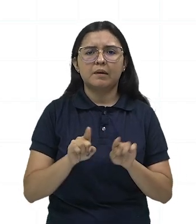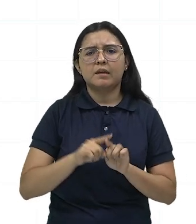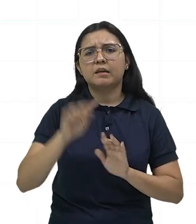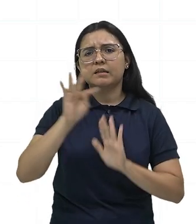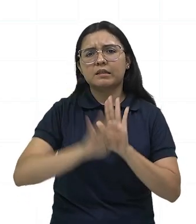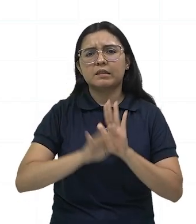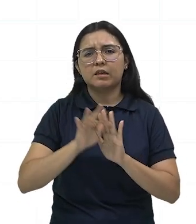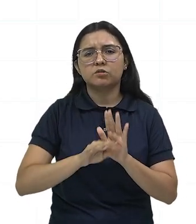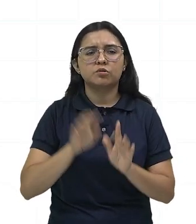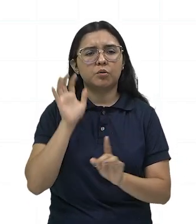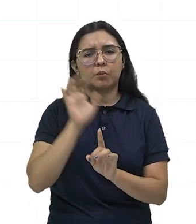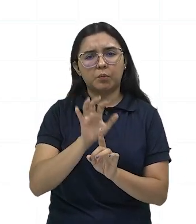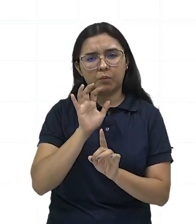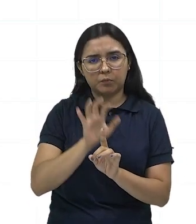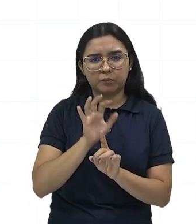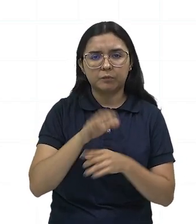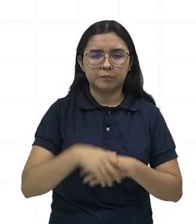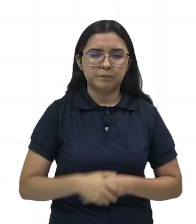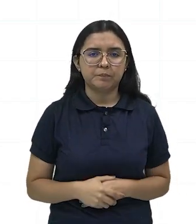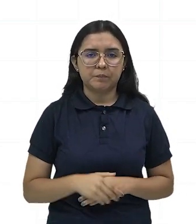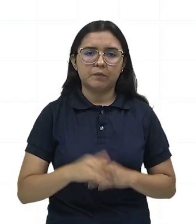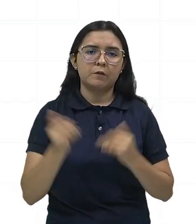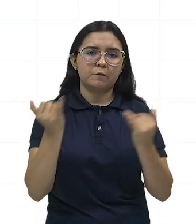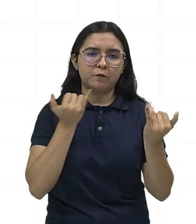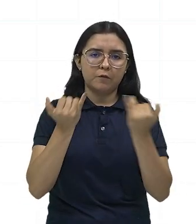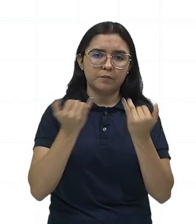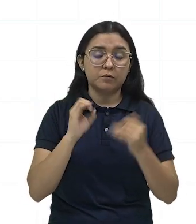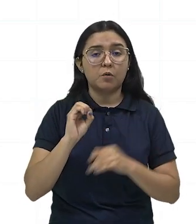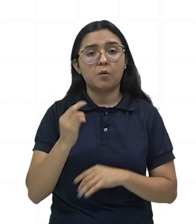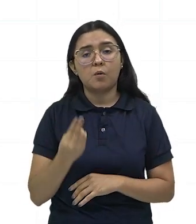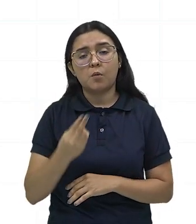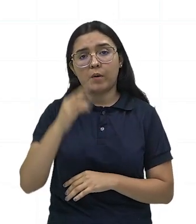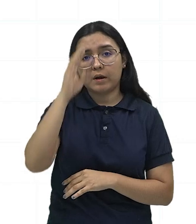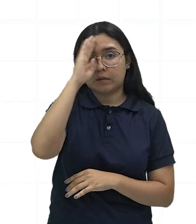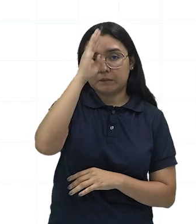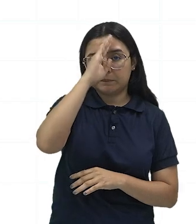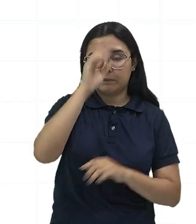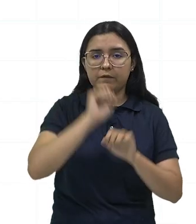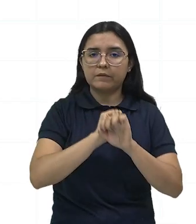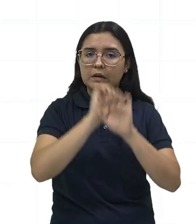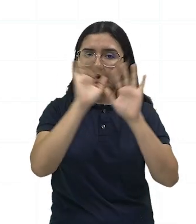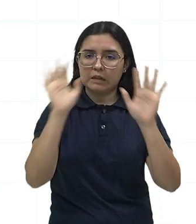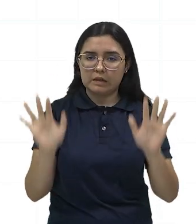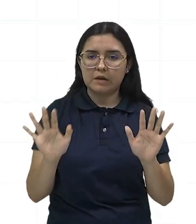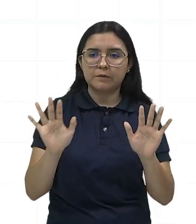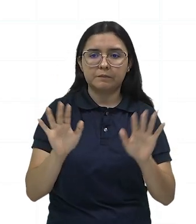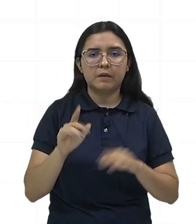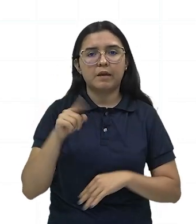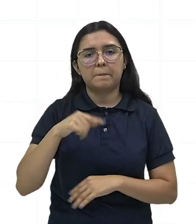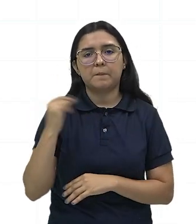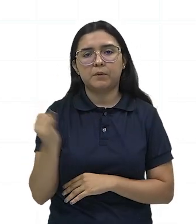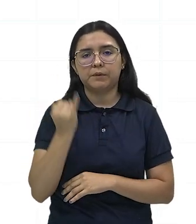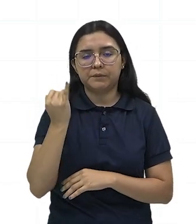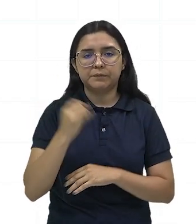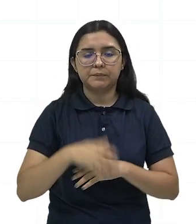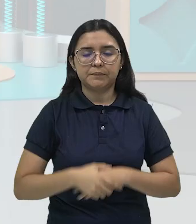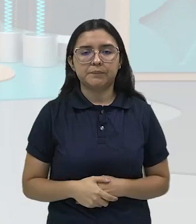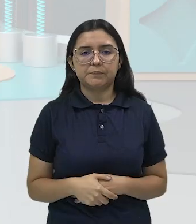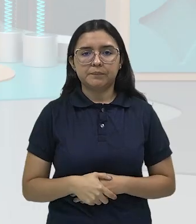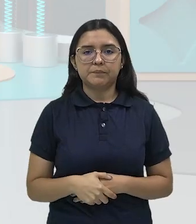em que você quer convencer a pessoa de algo, né? Informativos ou acadêmicos, onde a clareza e a precisão são